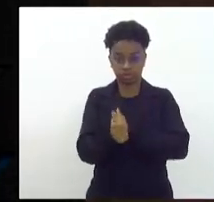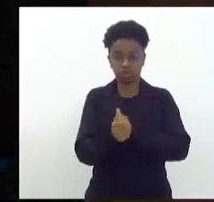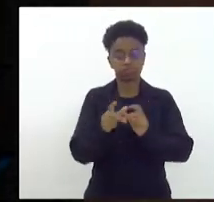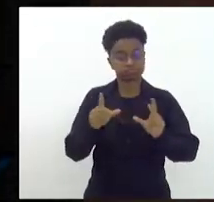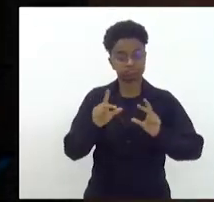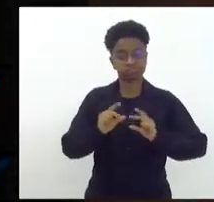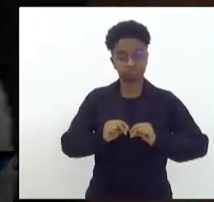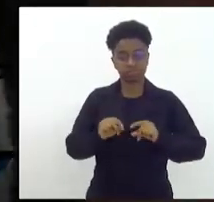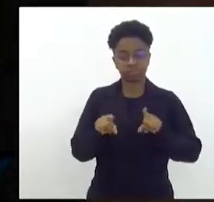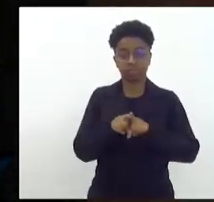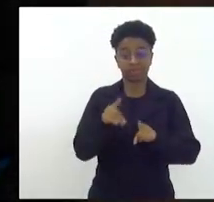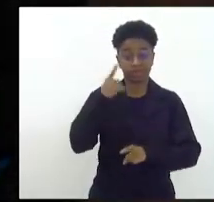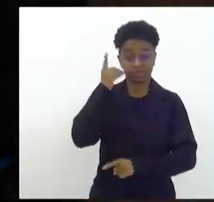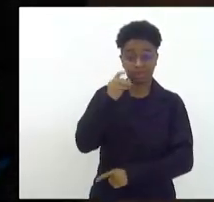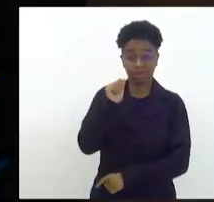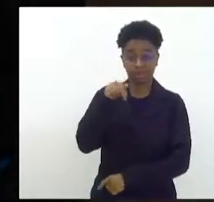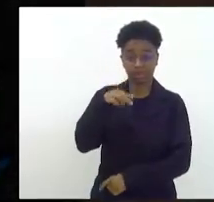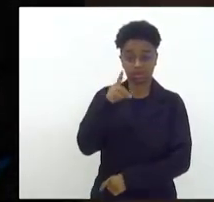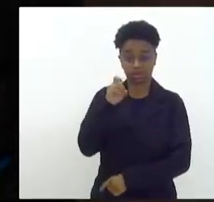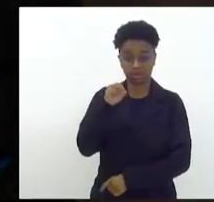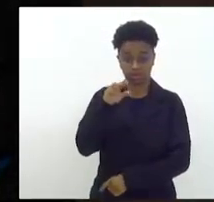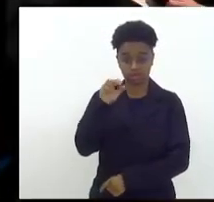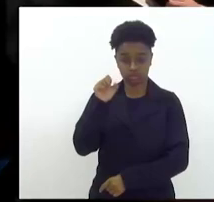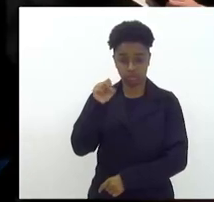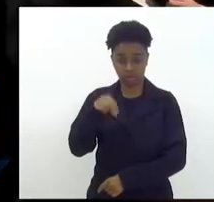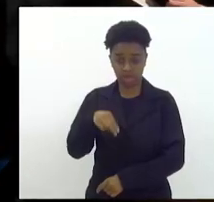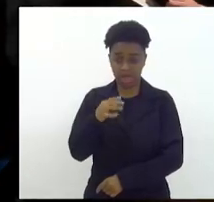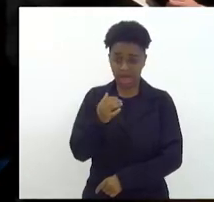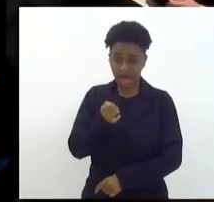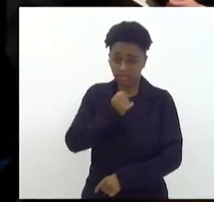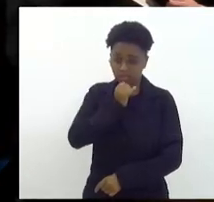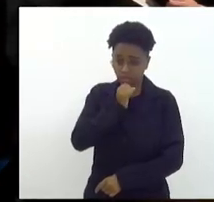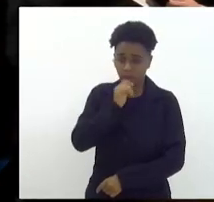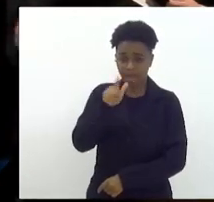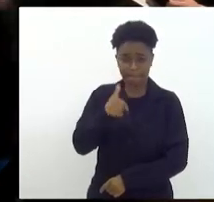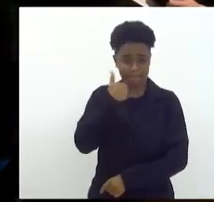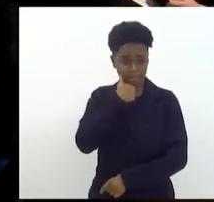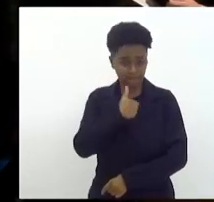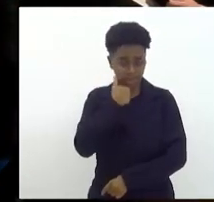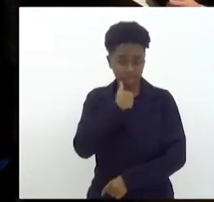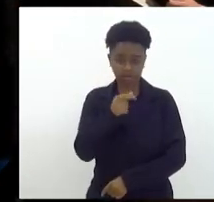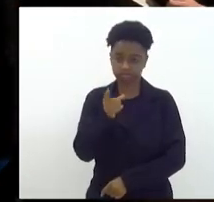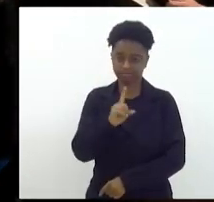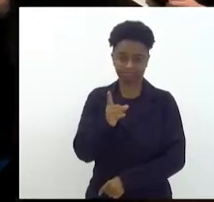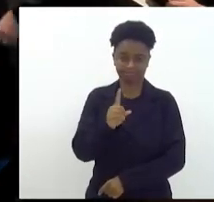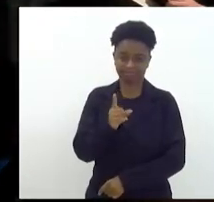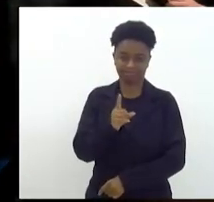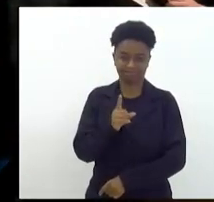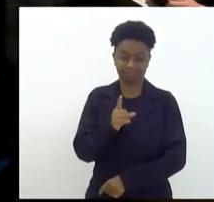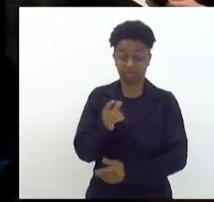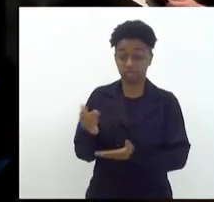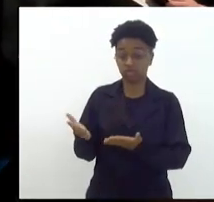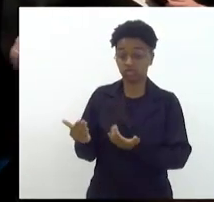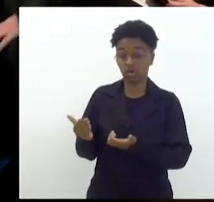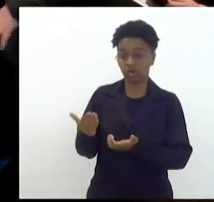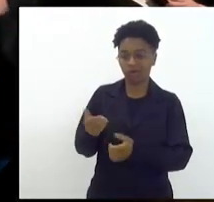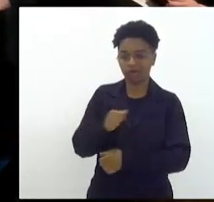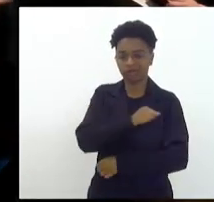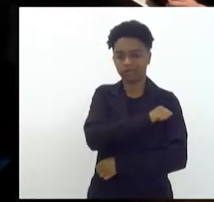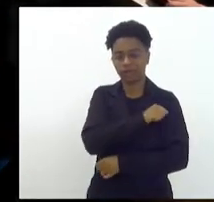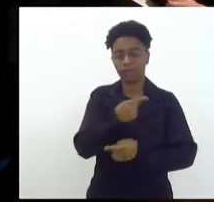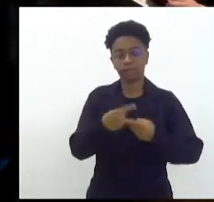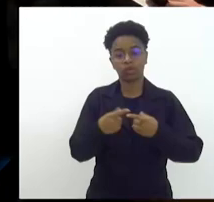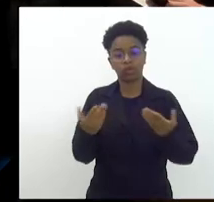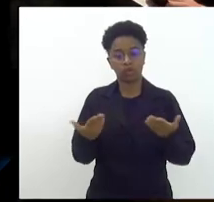deputado Anderson não é por acaso que vem de uma menina de uma jovem estudante Afinal hoje as